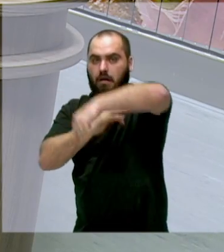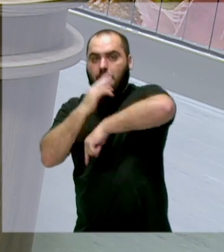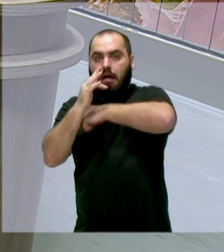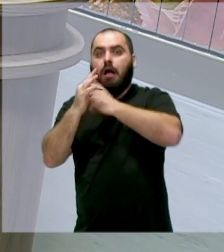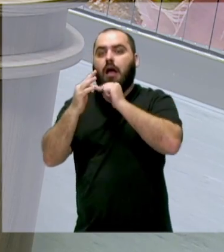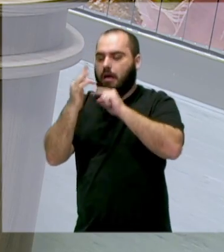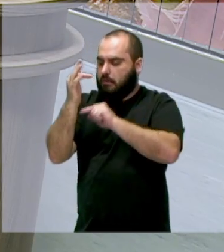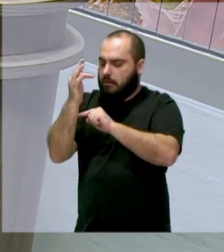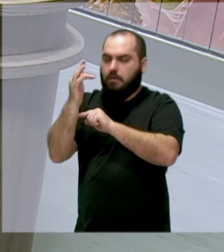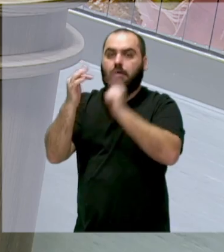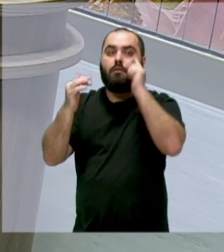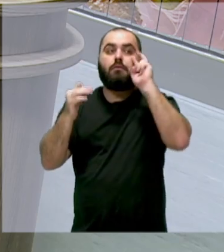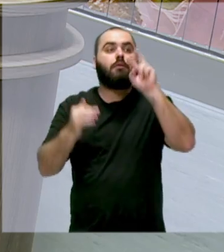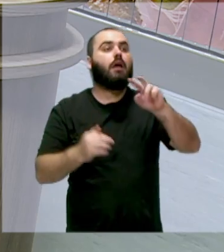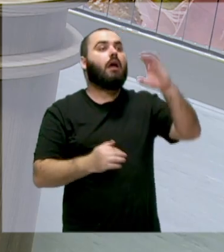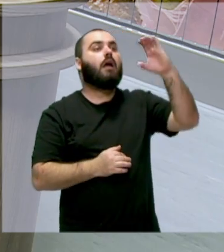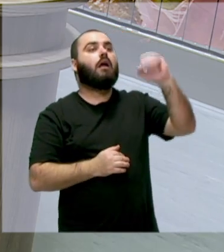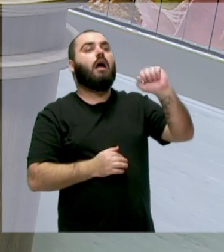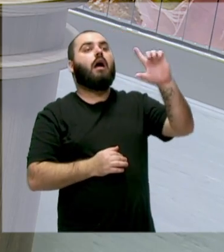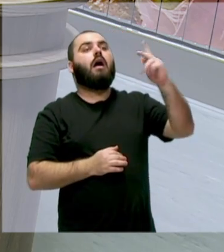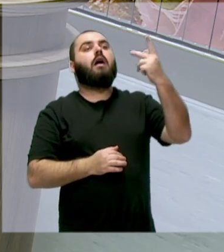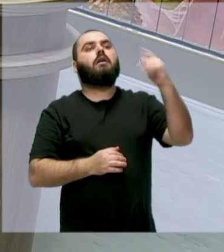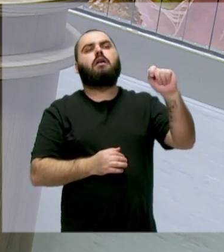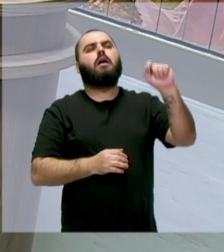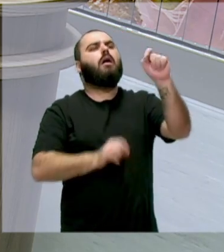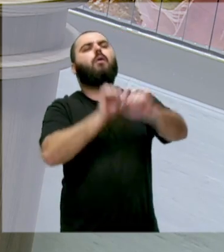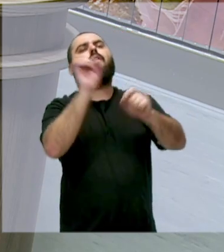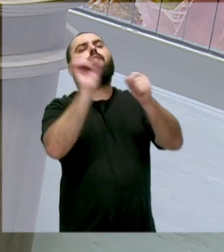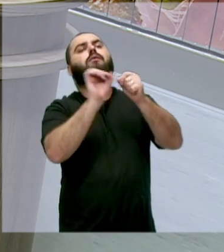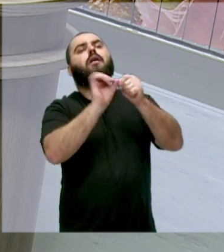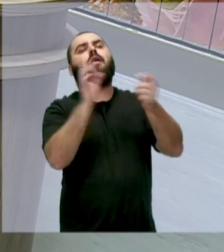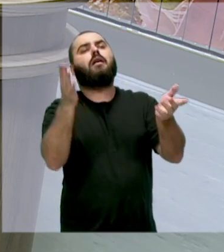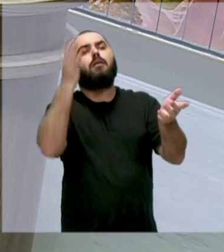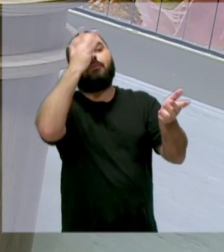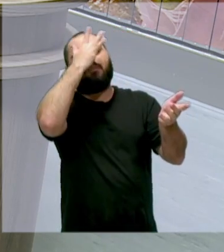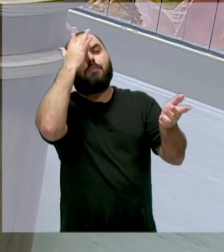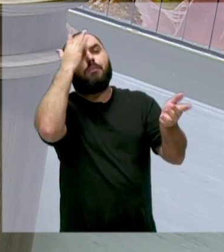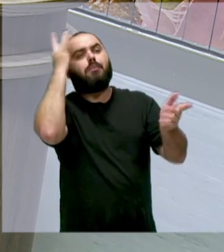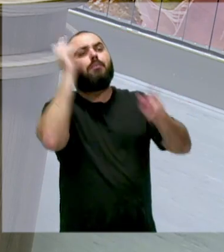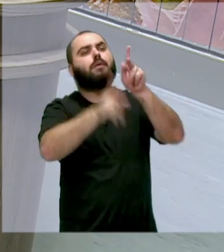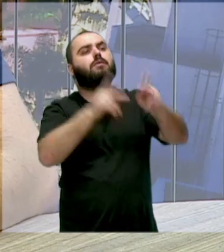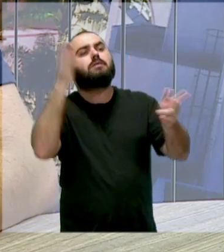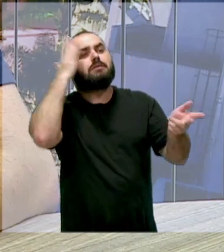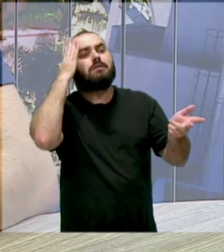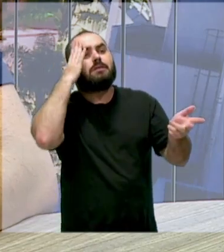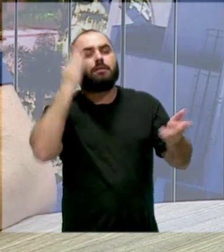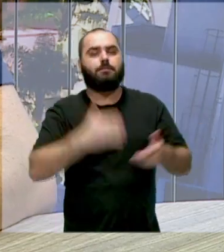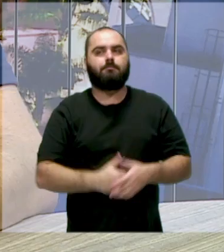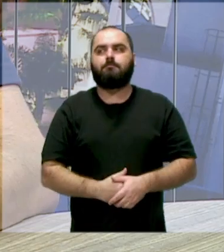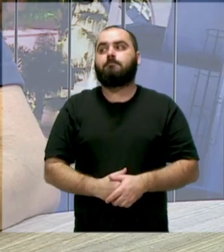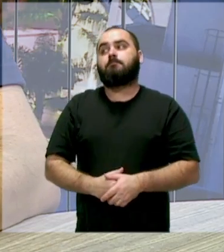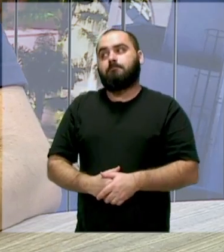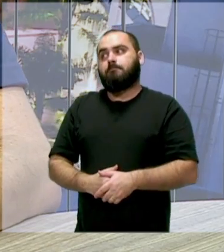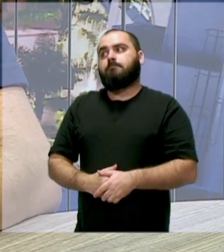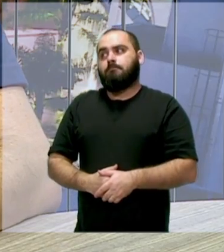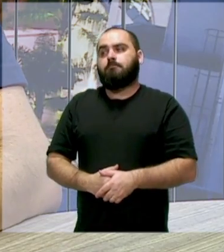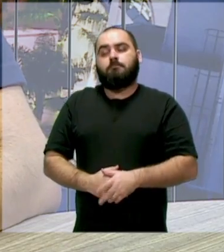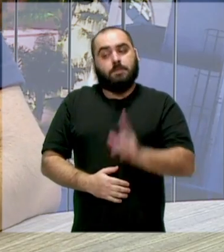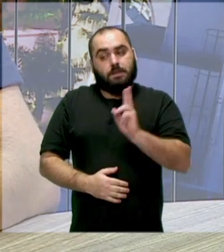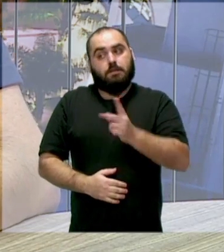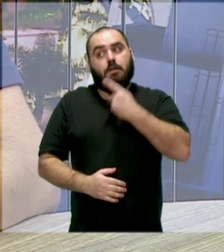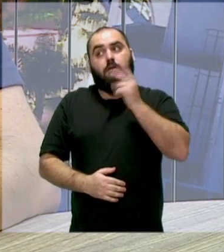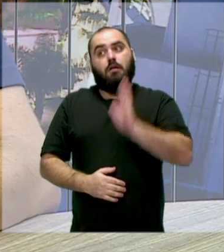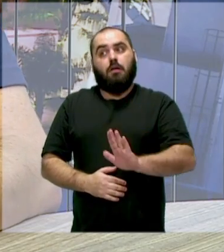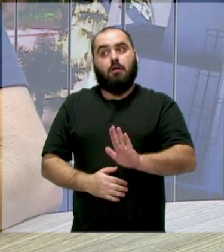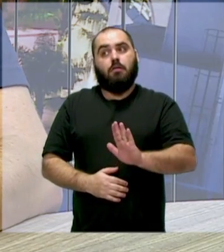né? Como é que é, Lúcio? O que a gente tem que fazer para esse povo se sacudir? Eu sempre digo assim que depois que acontece